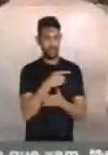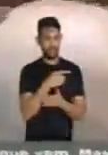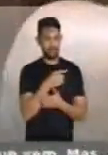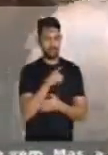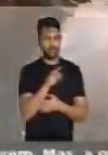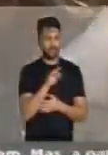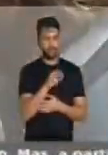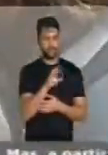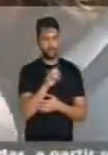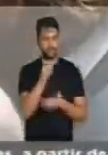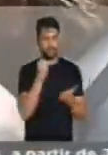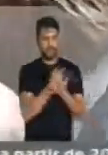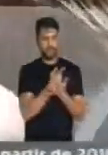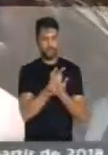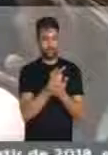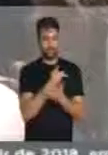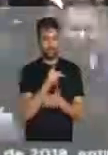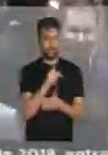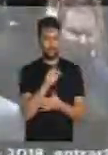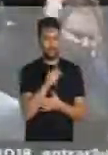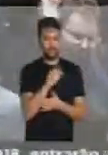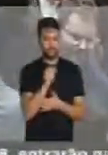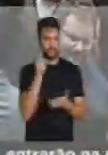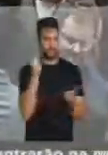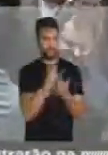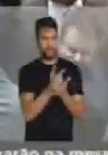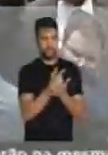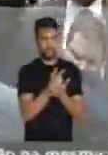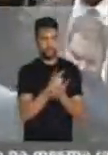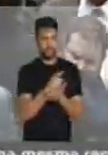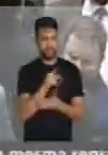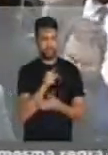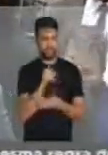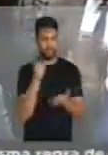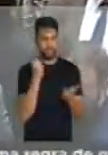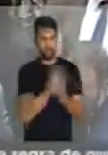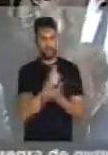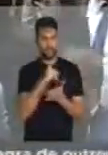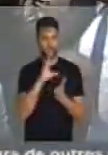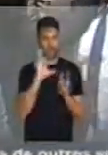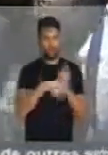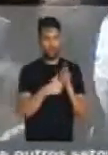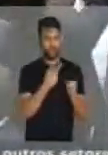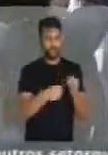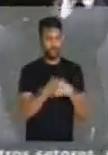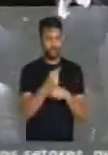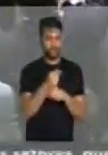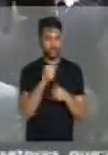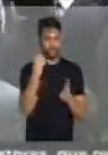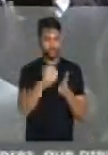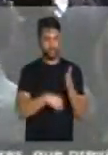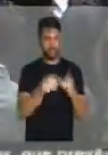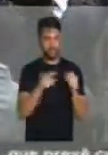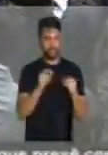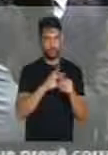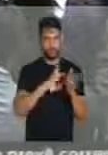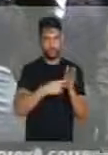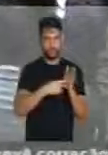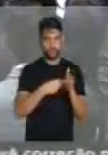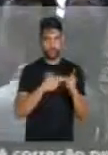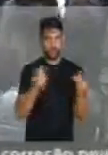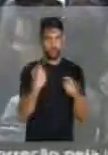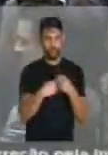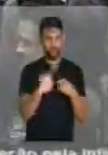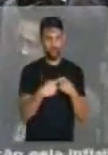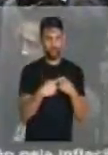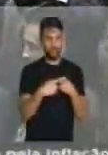Delegada paga. Delegada paga. Roubam o dinheiro do imposto sindical